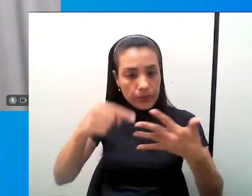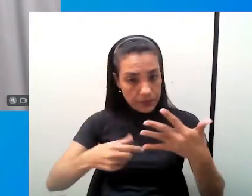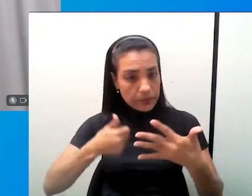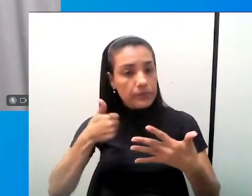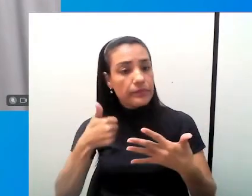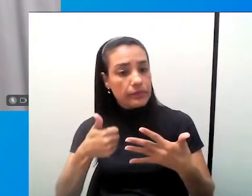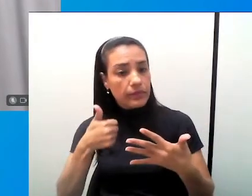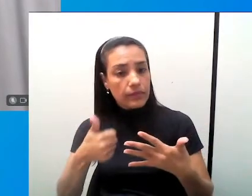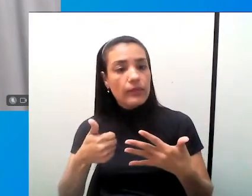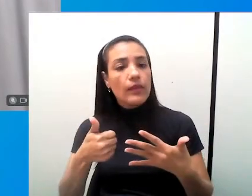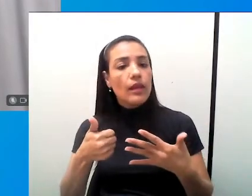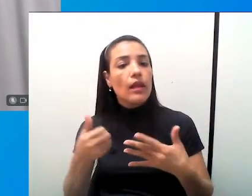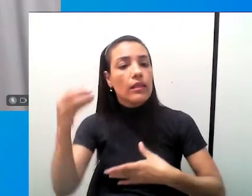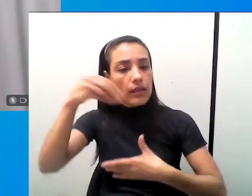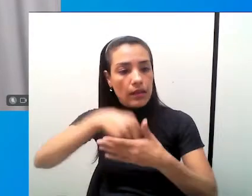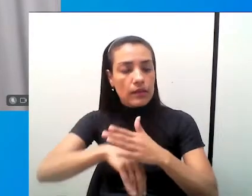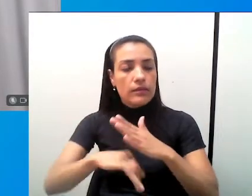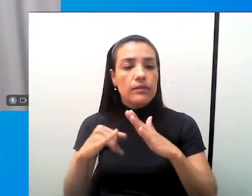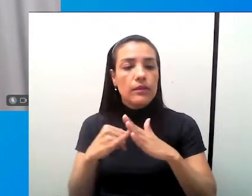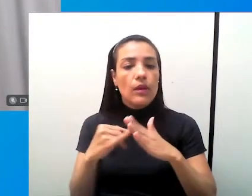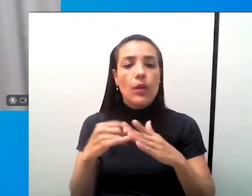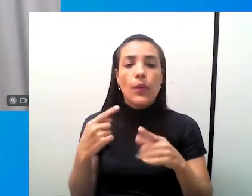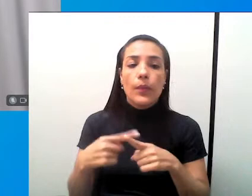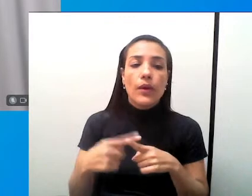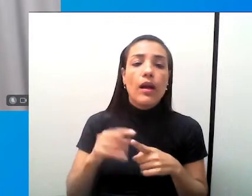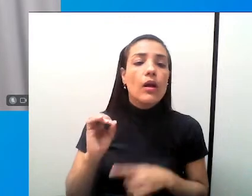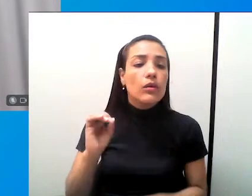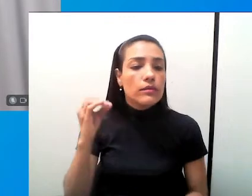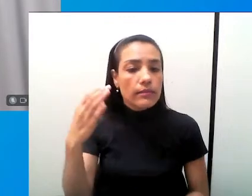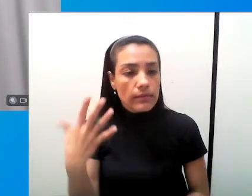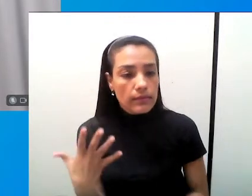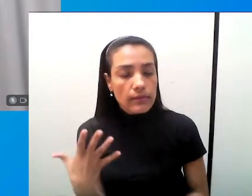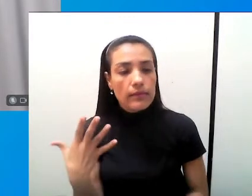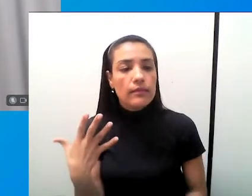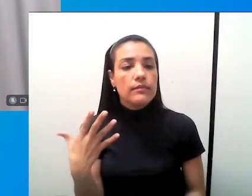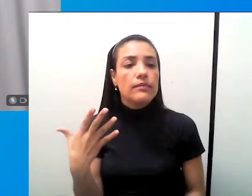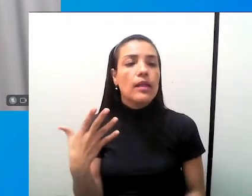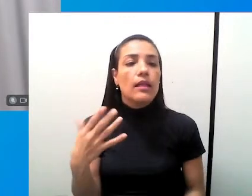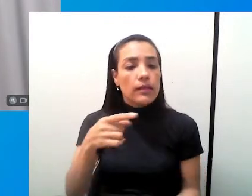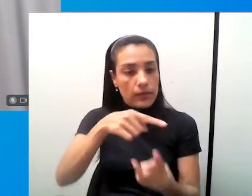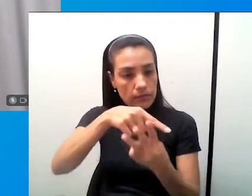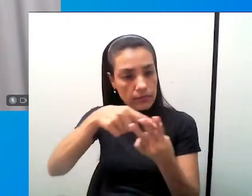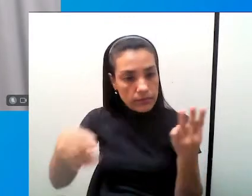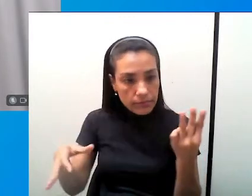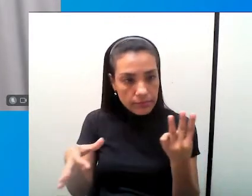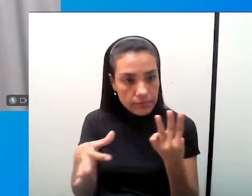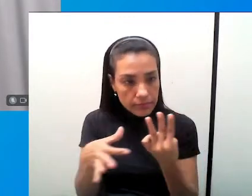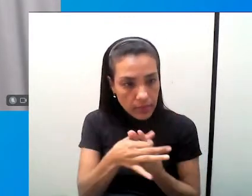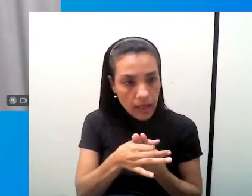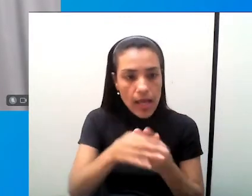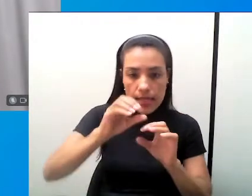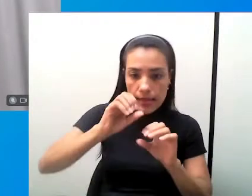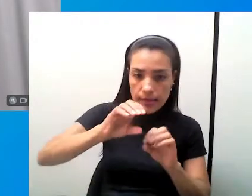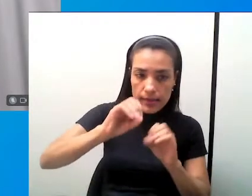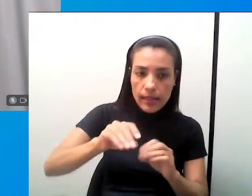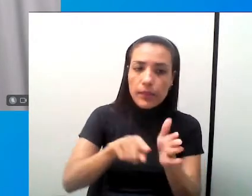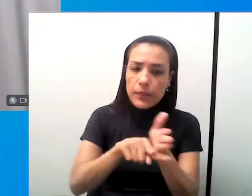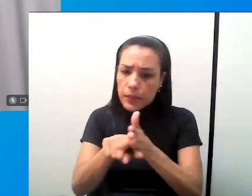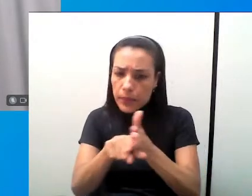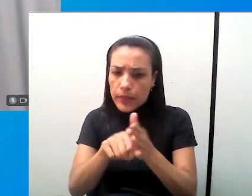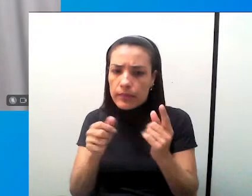para a instituição, porque ocorre, de fato, então, essa indissociabilidade entre o ensino, a pesquisa e a